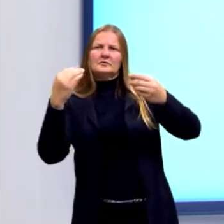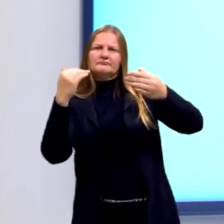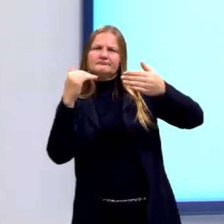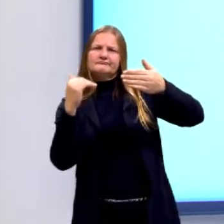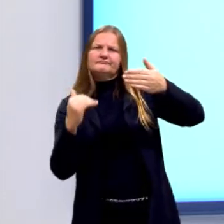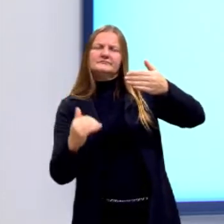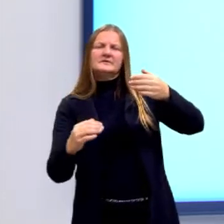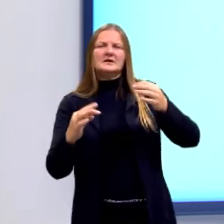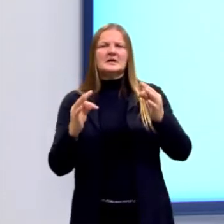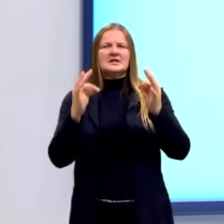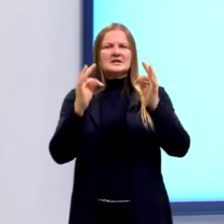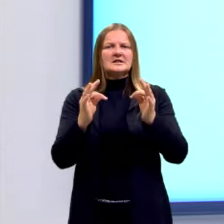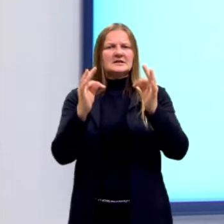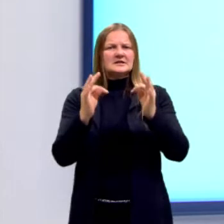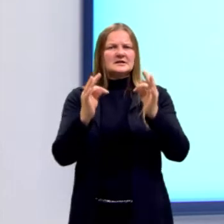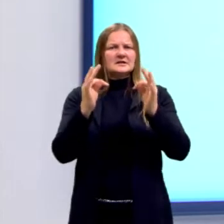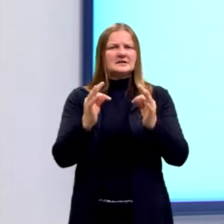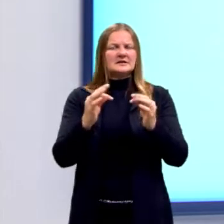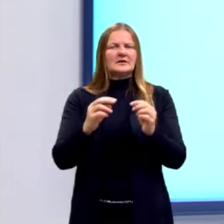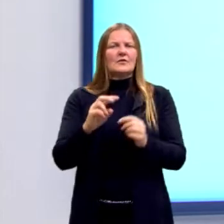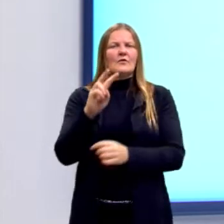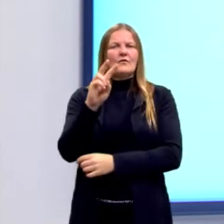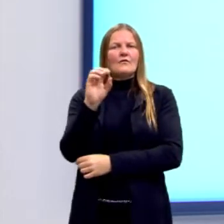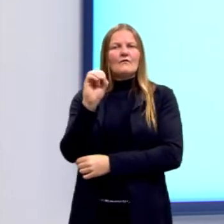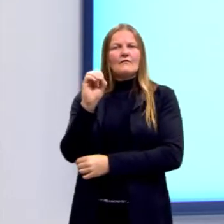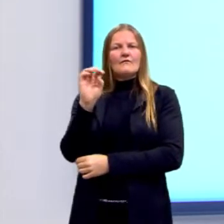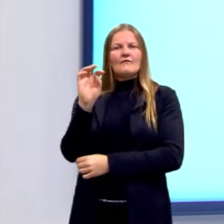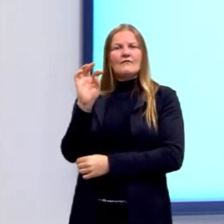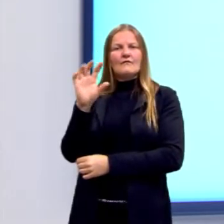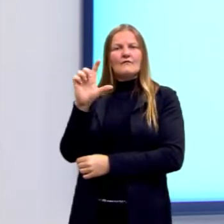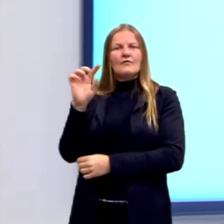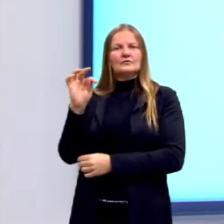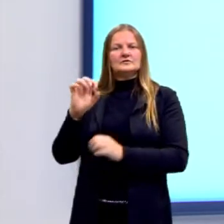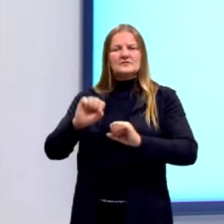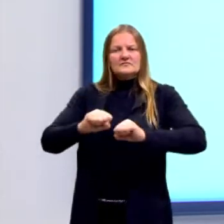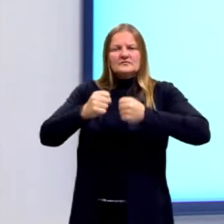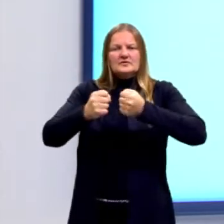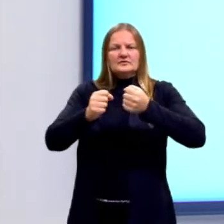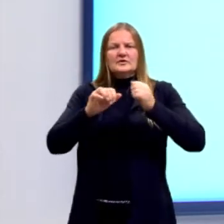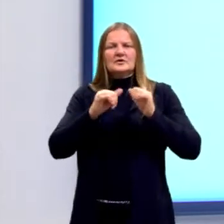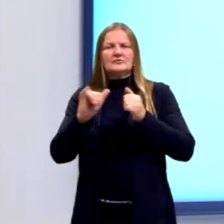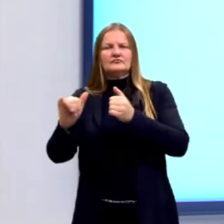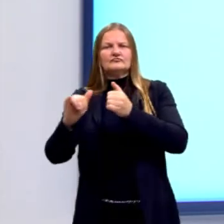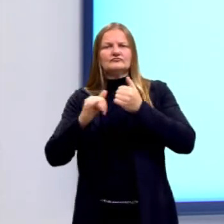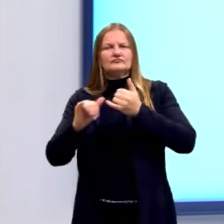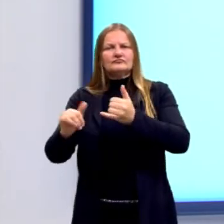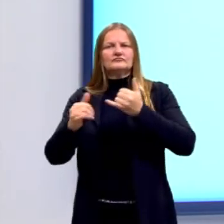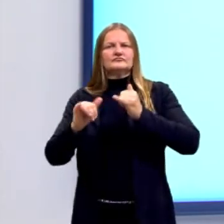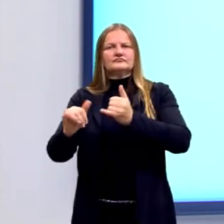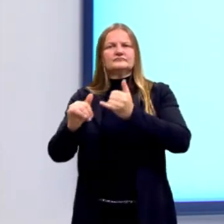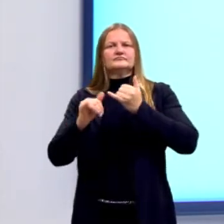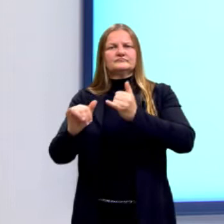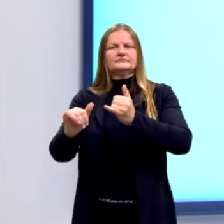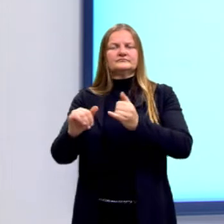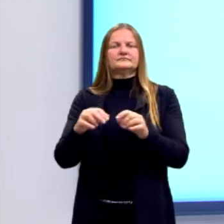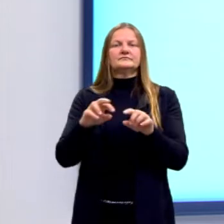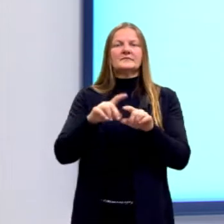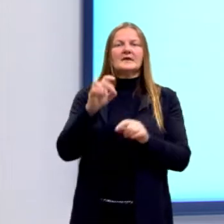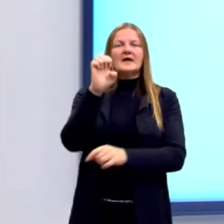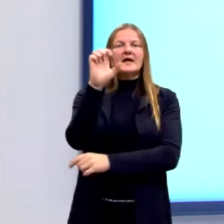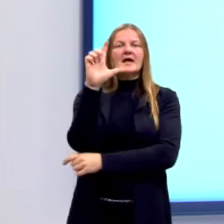né tensão voltagem também é chamada às vezes de força eletromotriz não são muitos nomes né